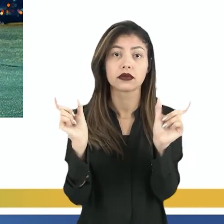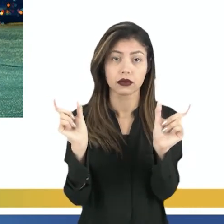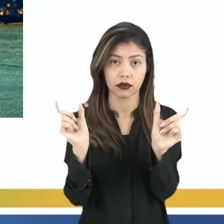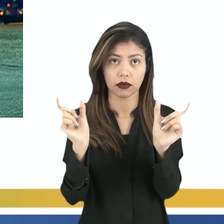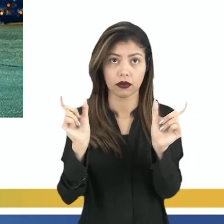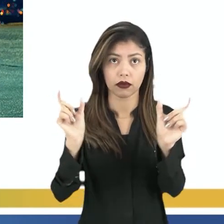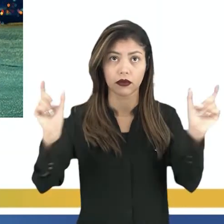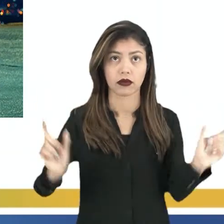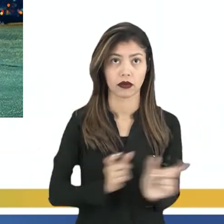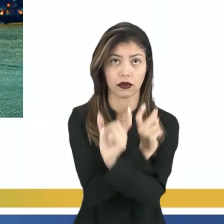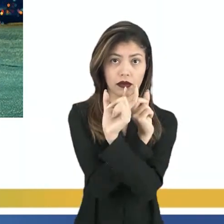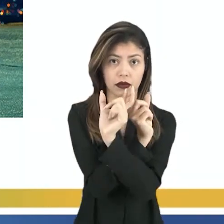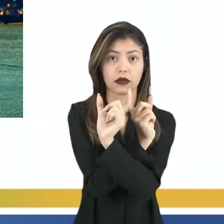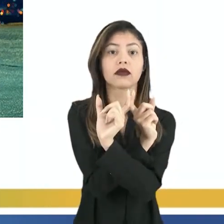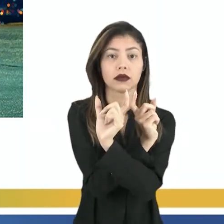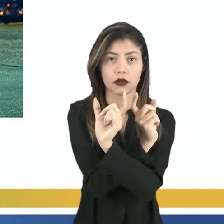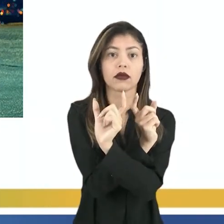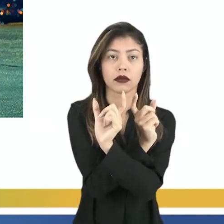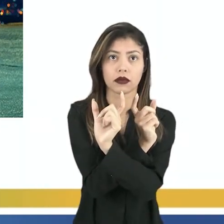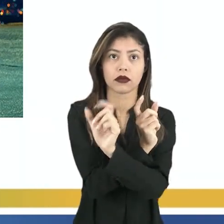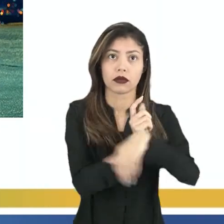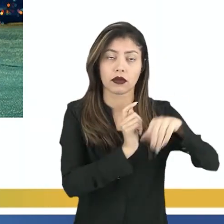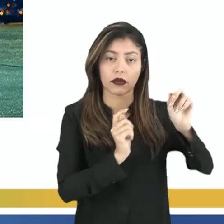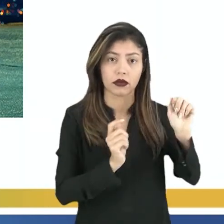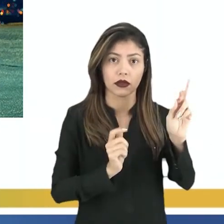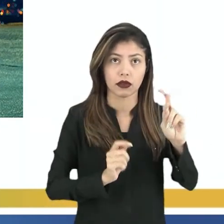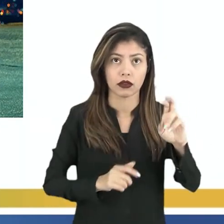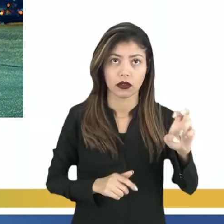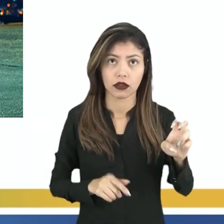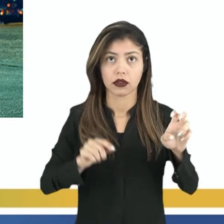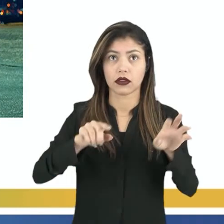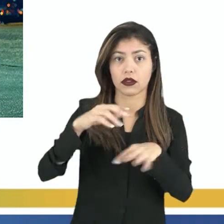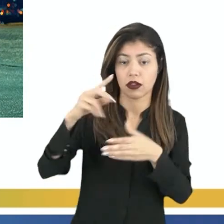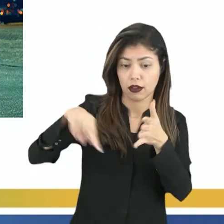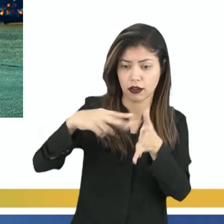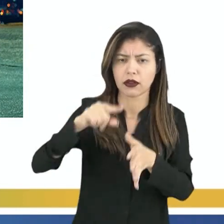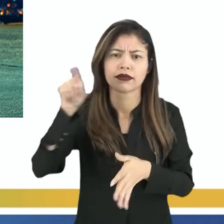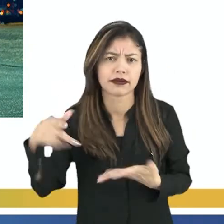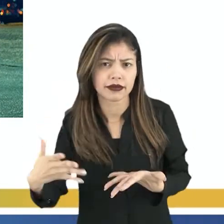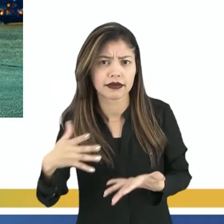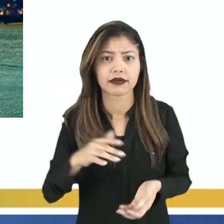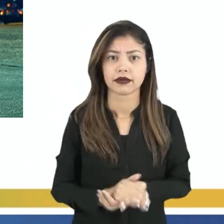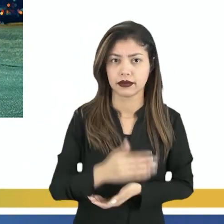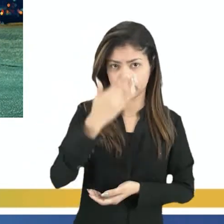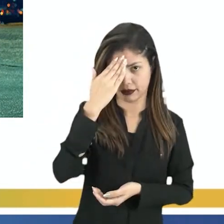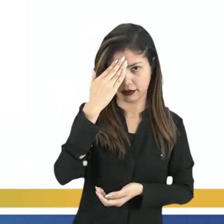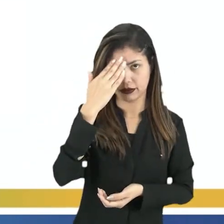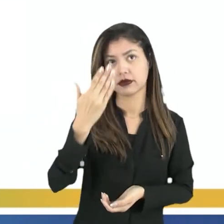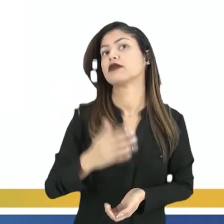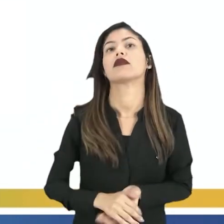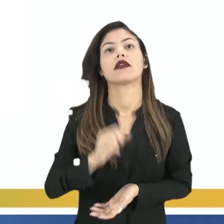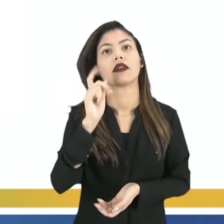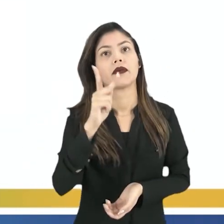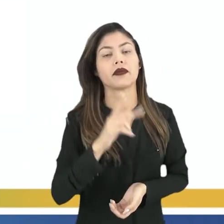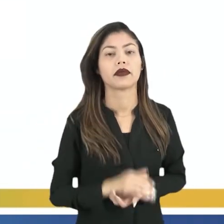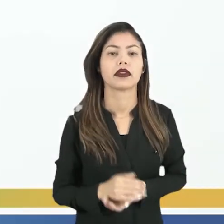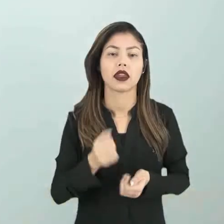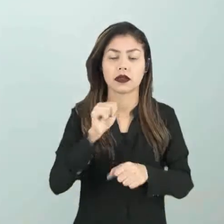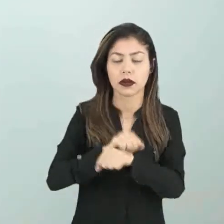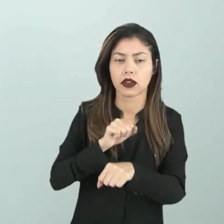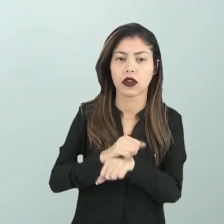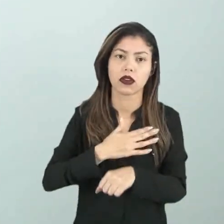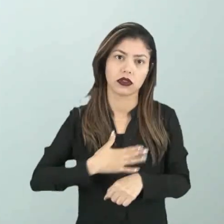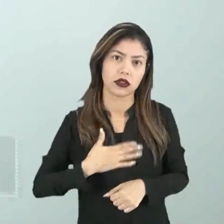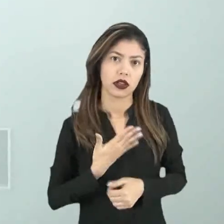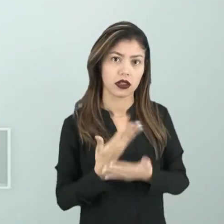frente da frase. Então vai ficar are they dancing? Eles estão dançando? Ok, pessoal? Espero que vocês